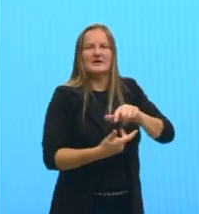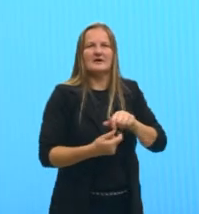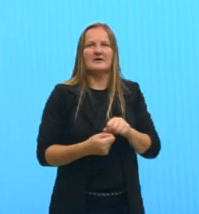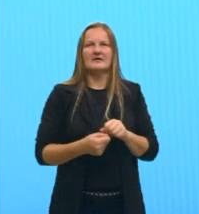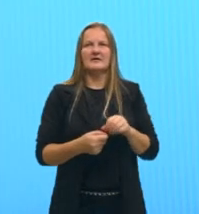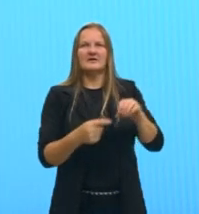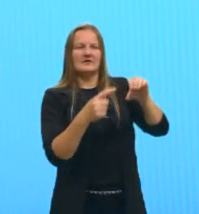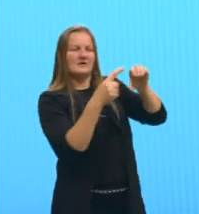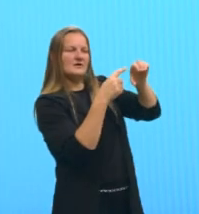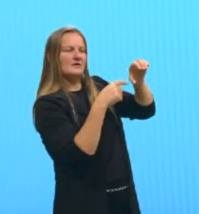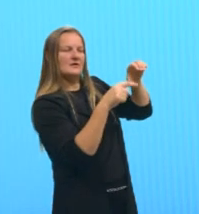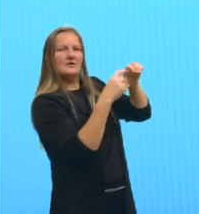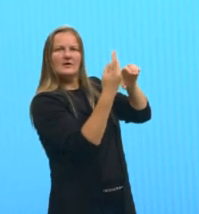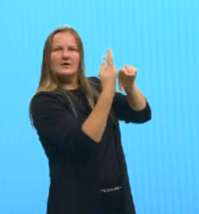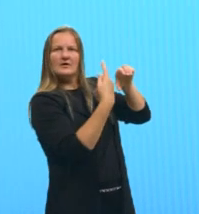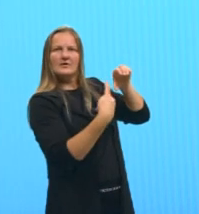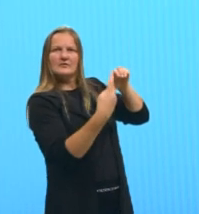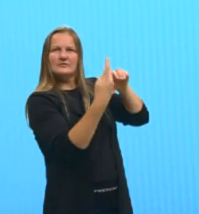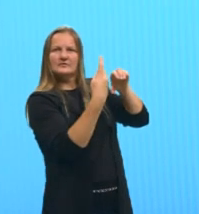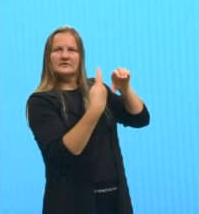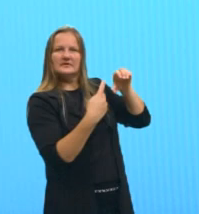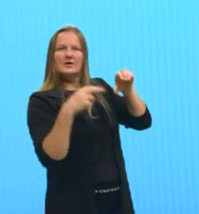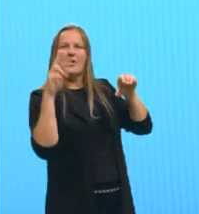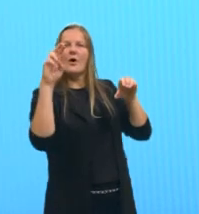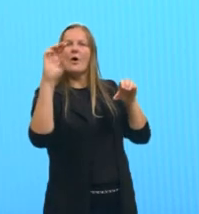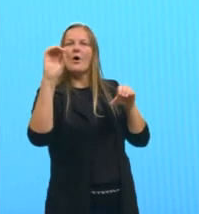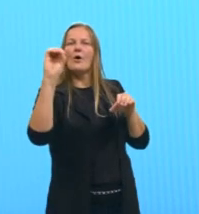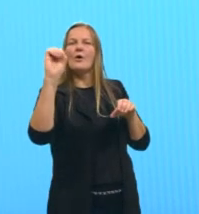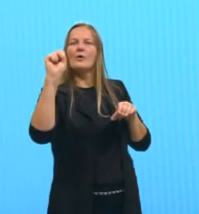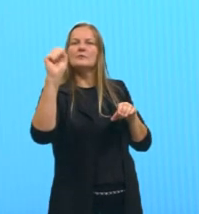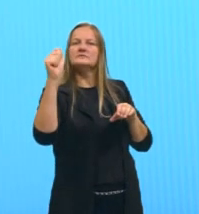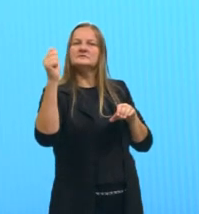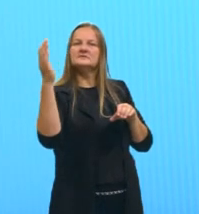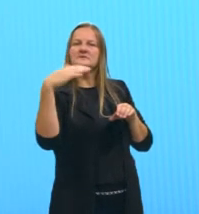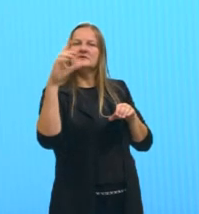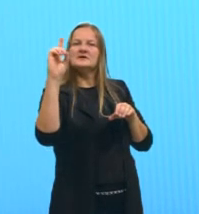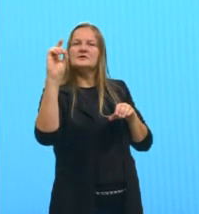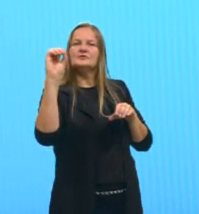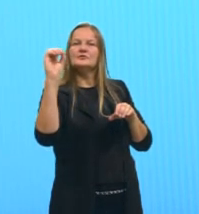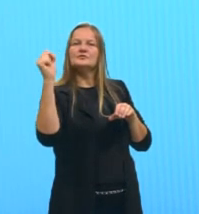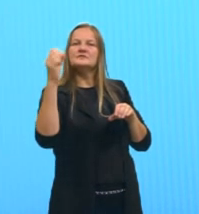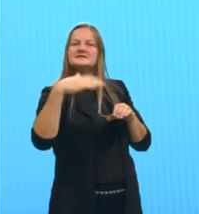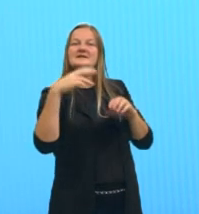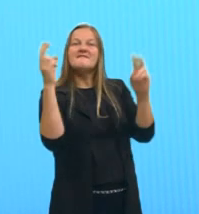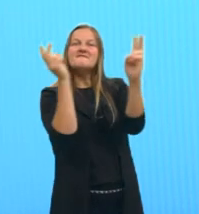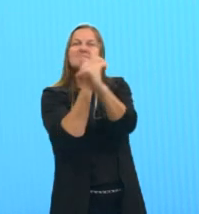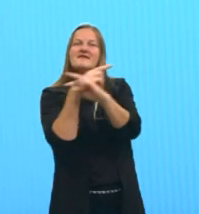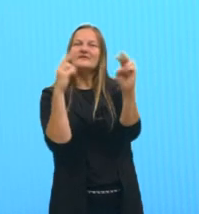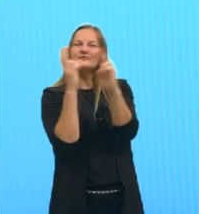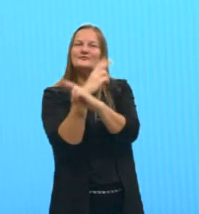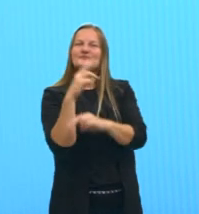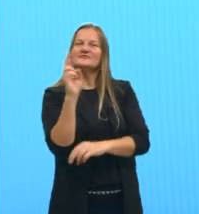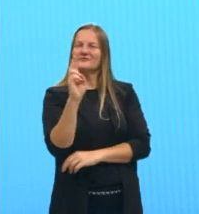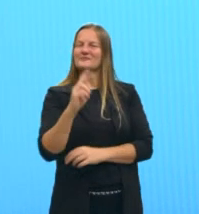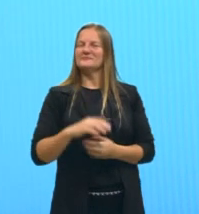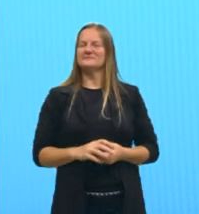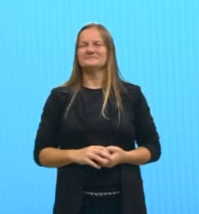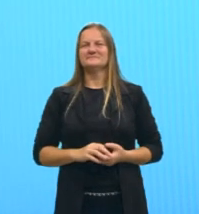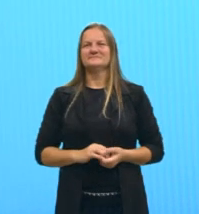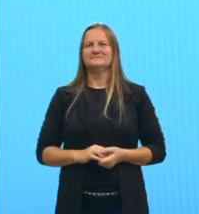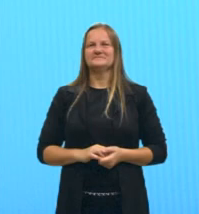clássica né apontando para o norte aí seus pontos cardeais seus pontos colaterais tá